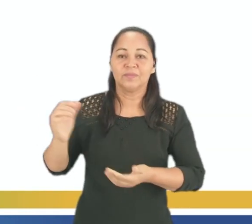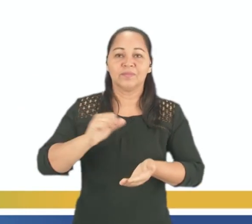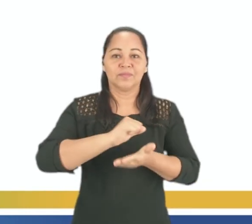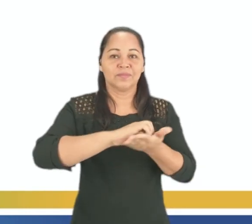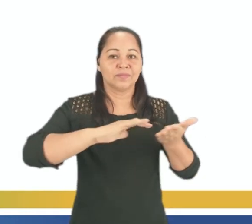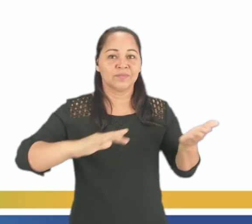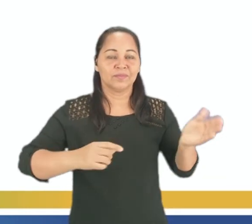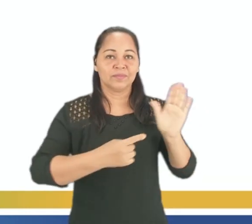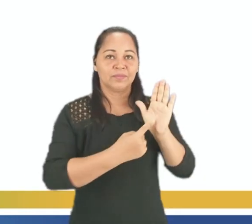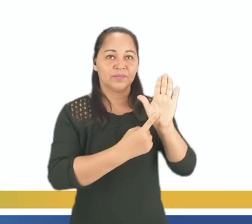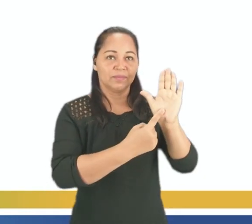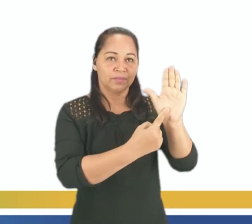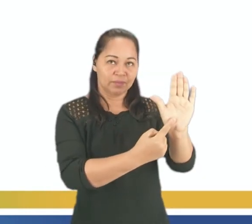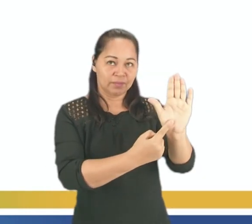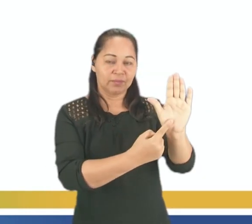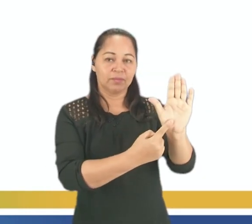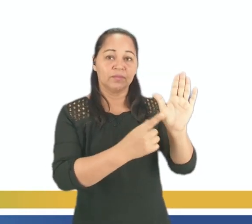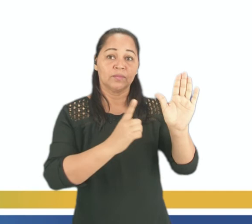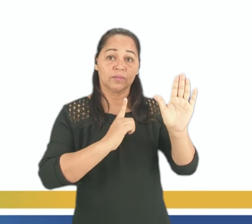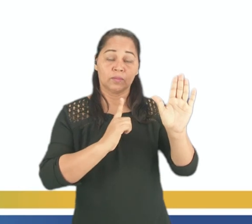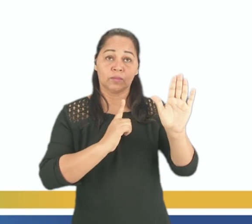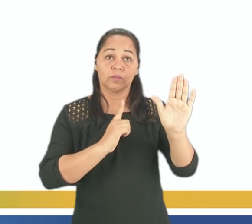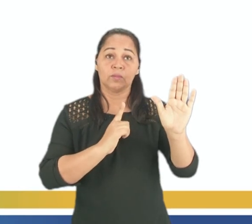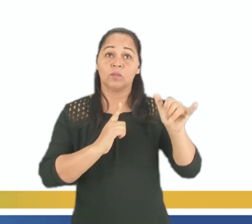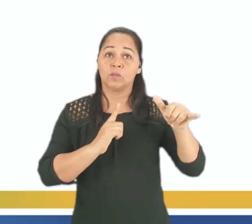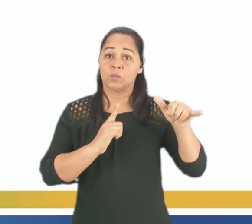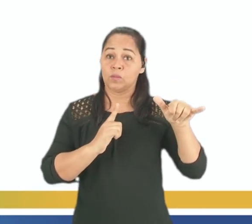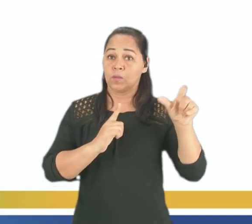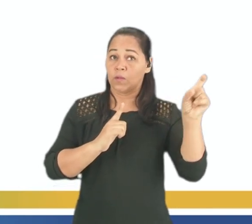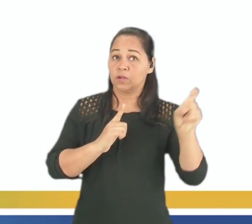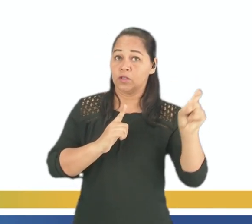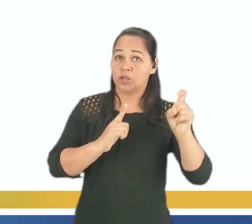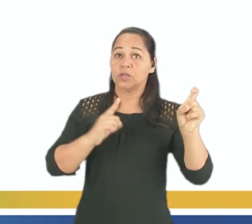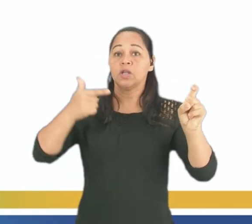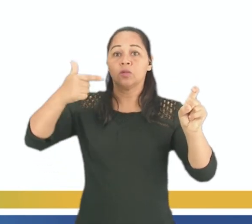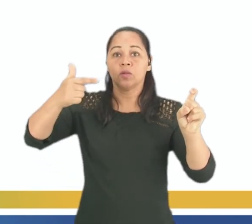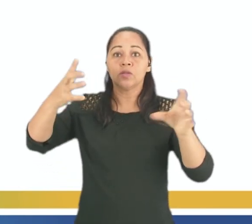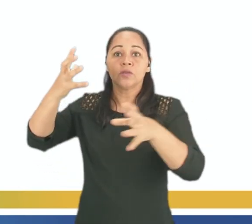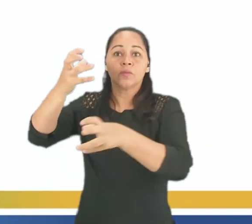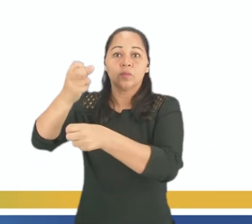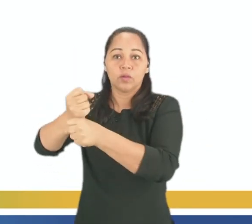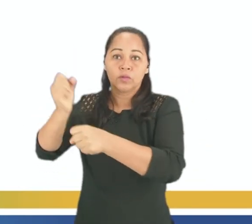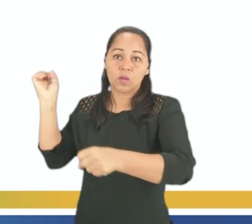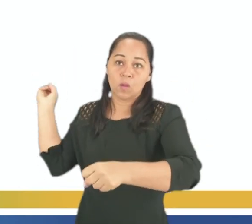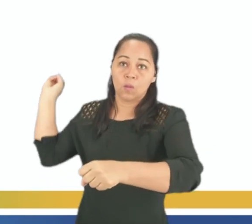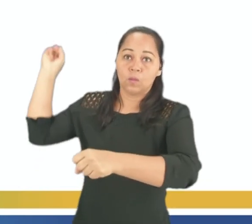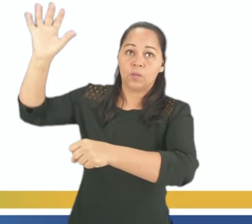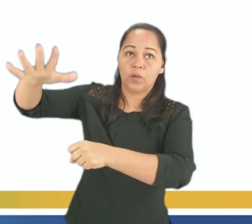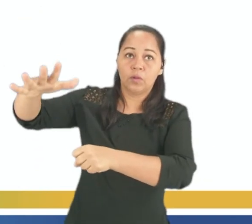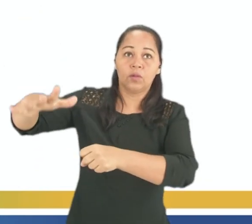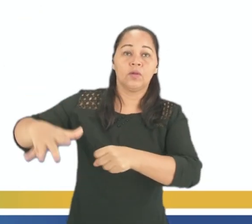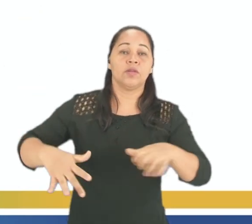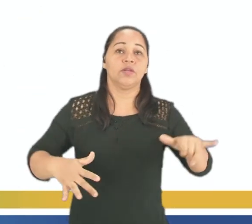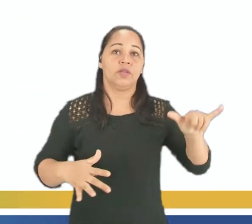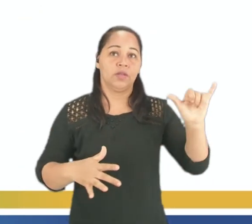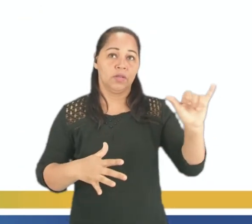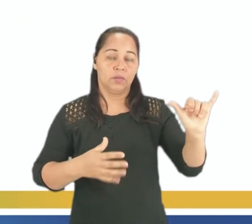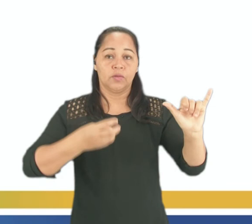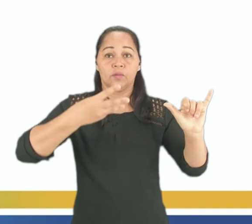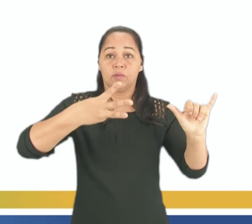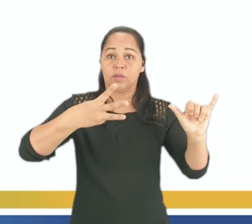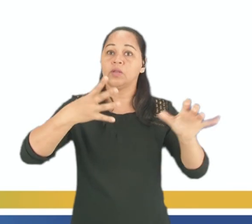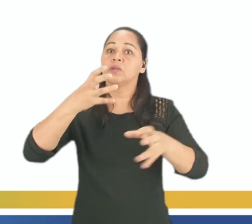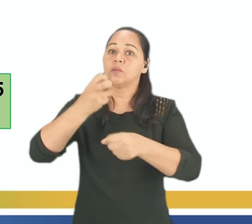apresentada, o x é igual à quantidade de arremessos de 2 pontos e o y é igual à quantidade de arremessos de 3 pontos.